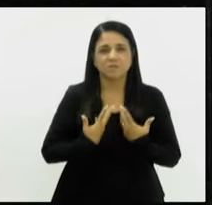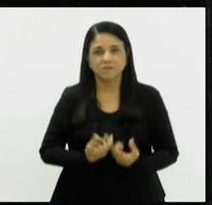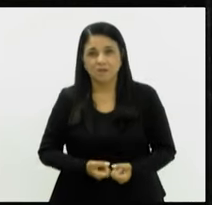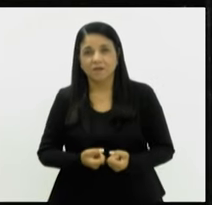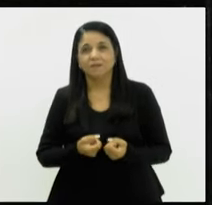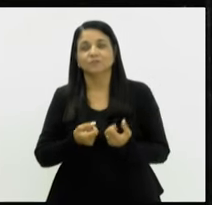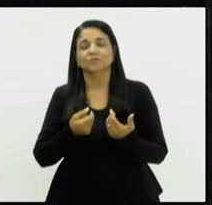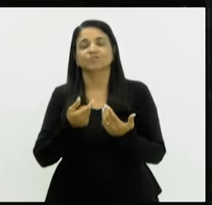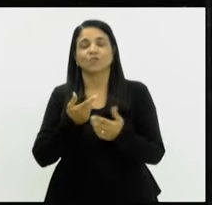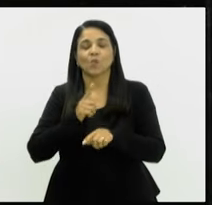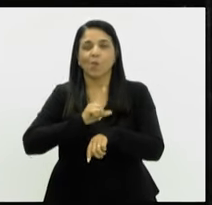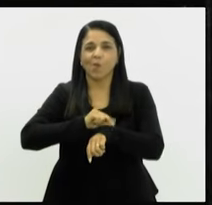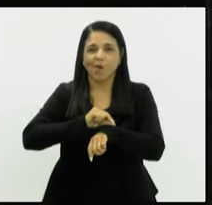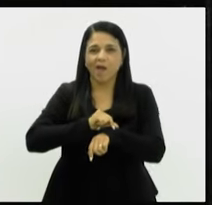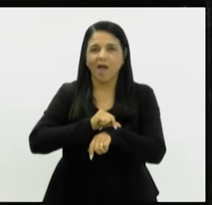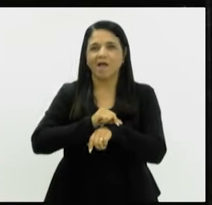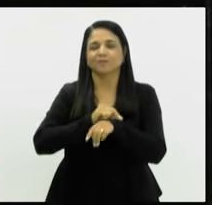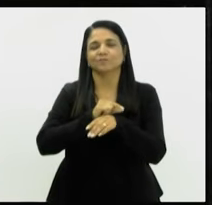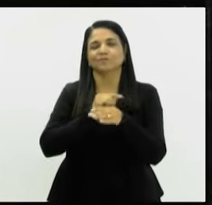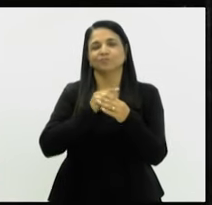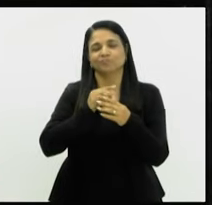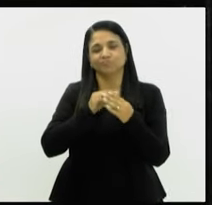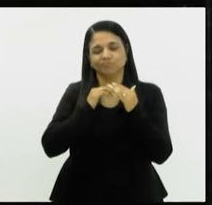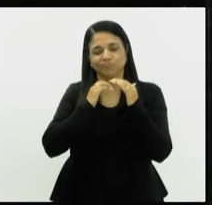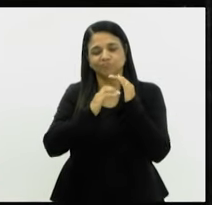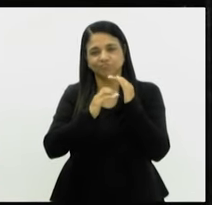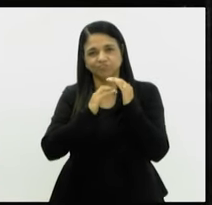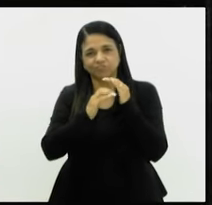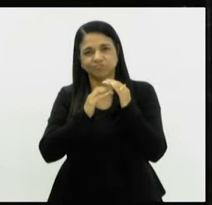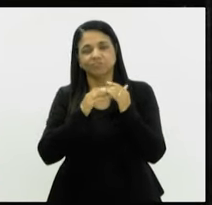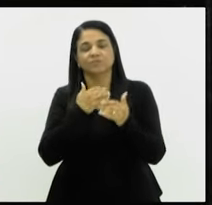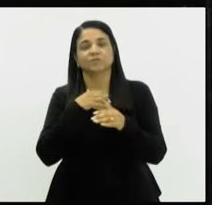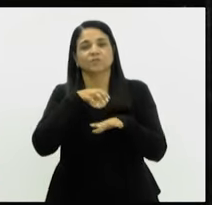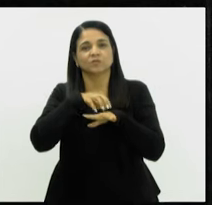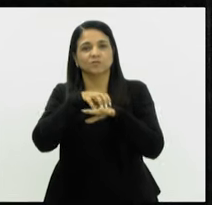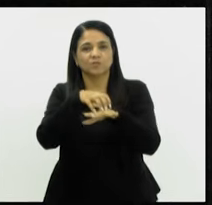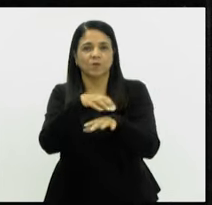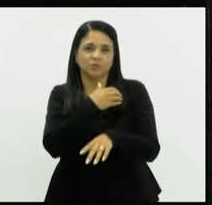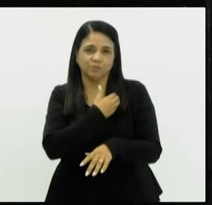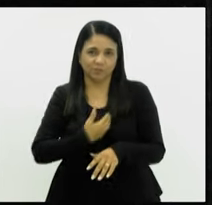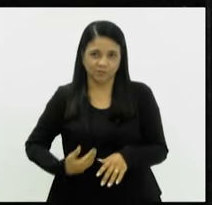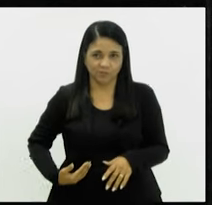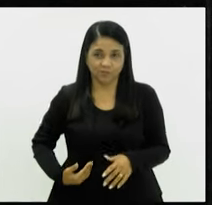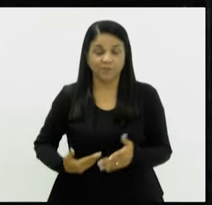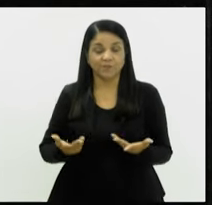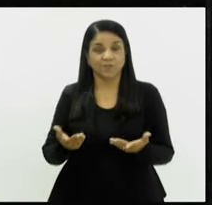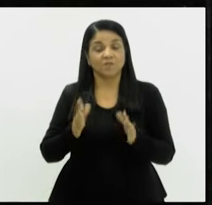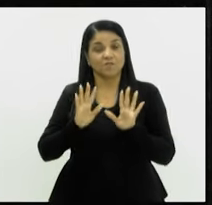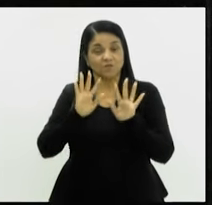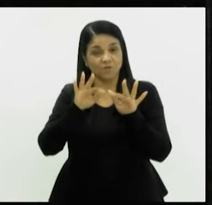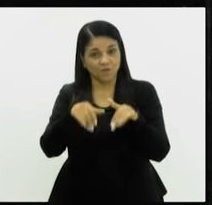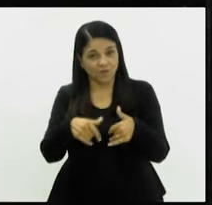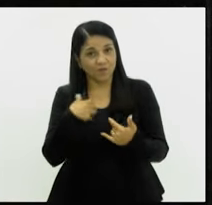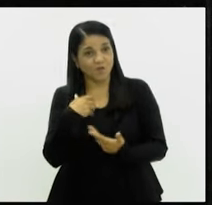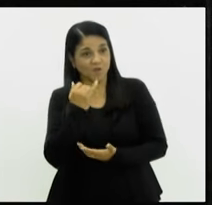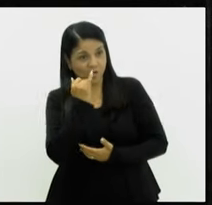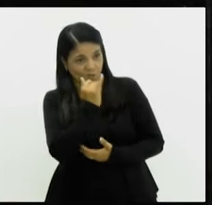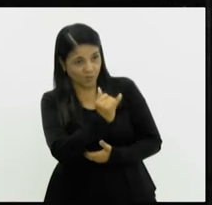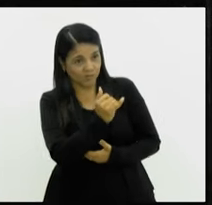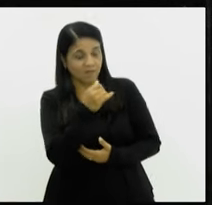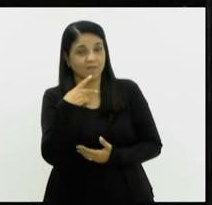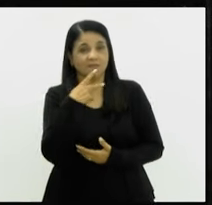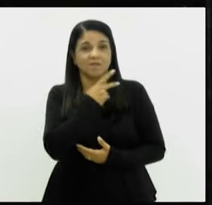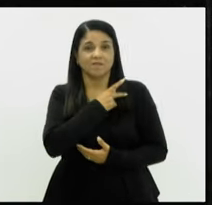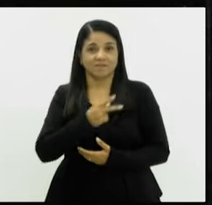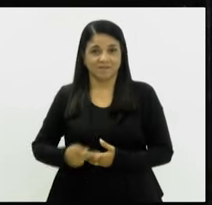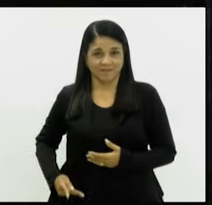horário extenuante de deslocamento no transporte público. Por fim, deputada Renata, queria lhe contar de uma situação também, e